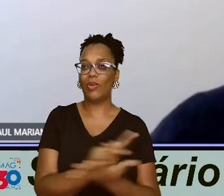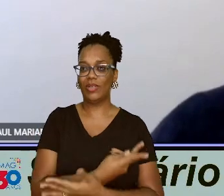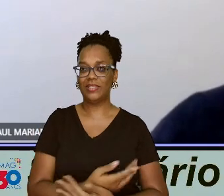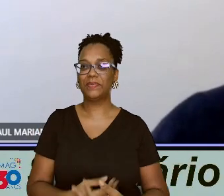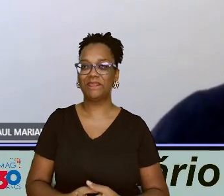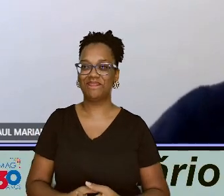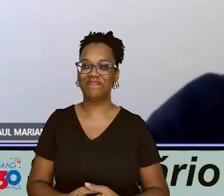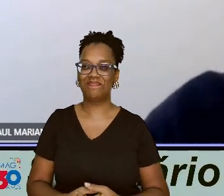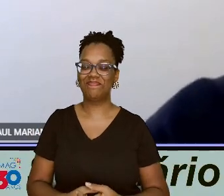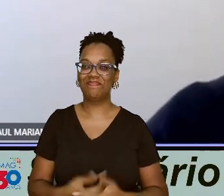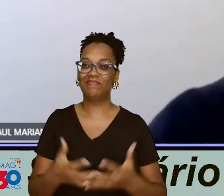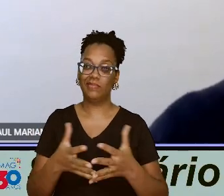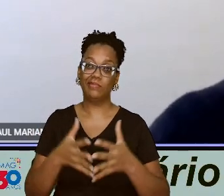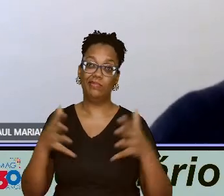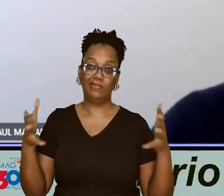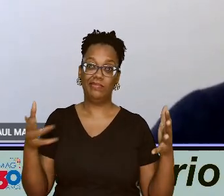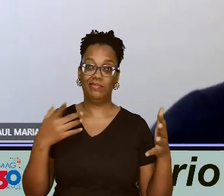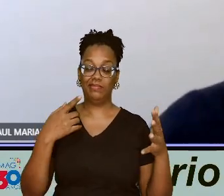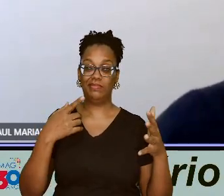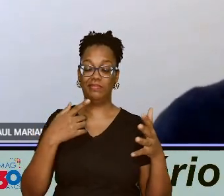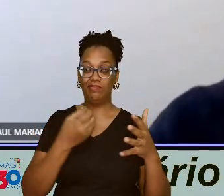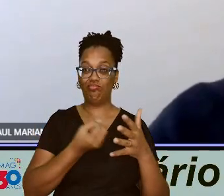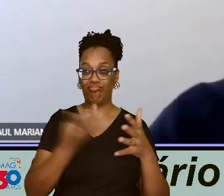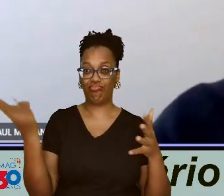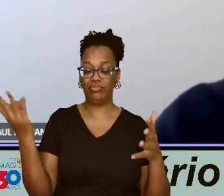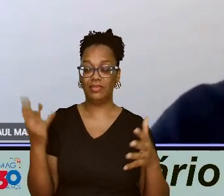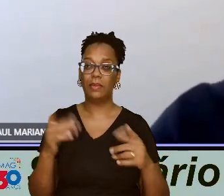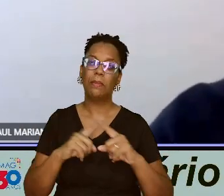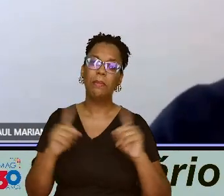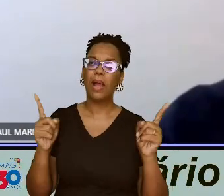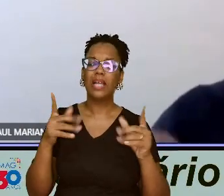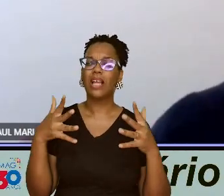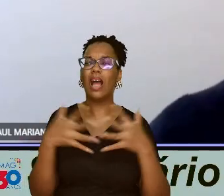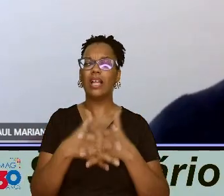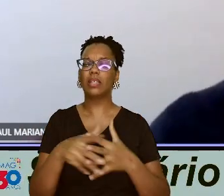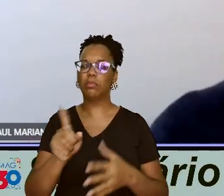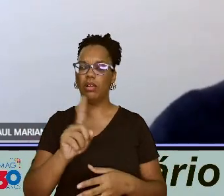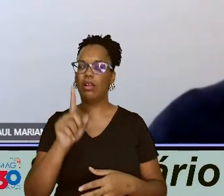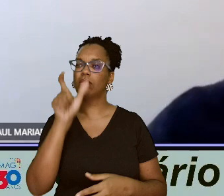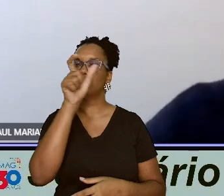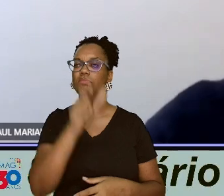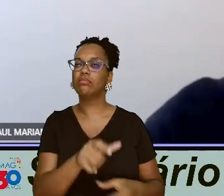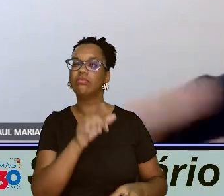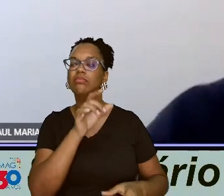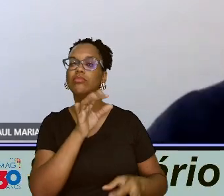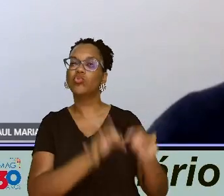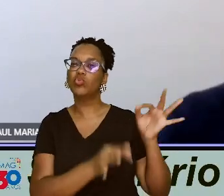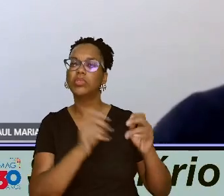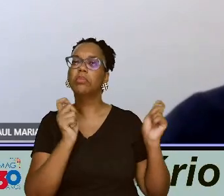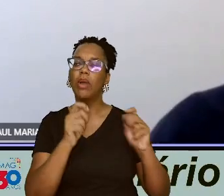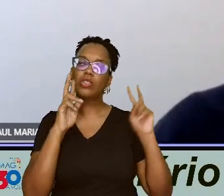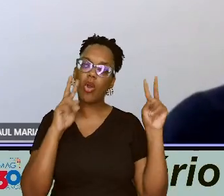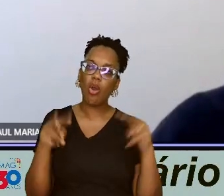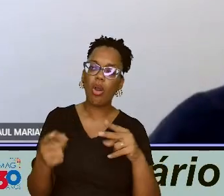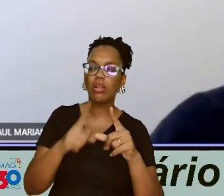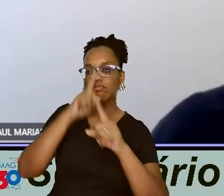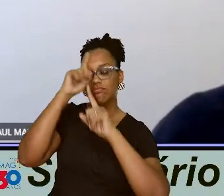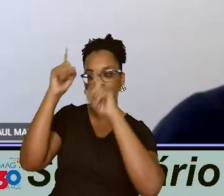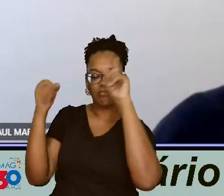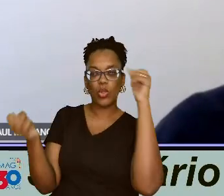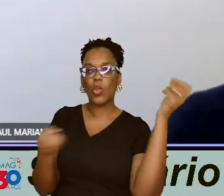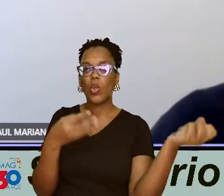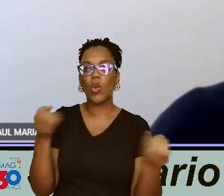É, com grande profusão. Mas isso não impede que o legislador olhe para isso e crie